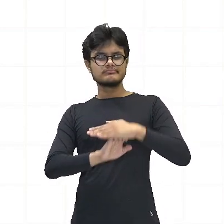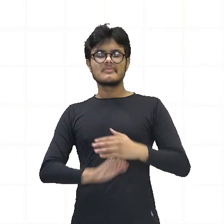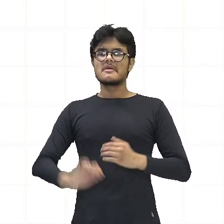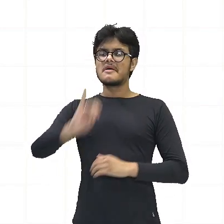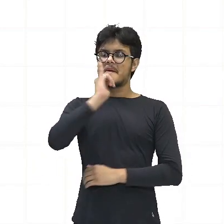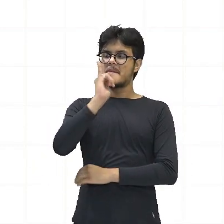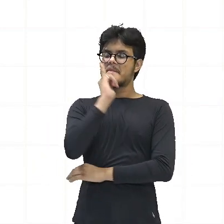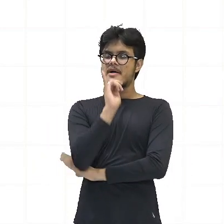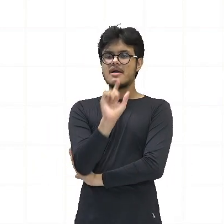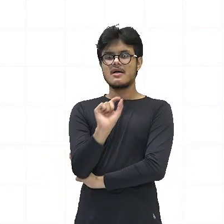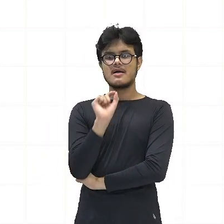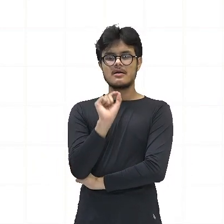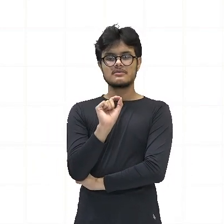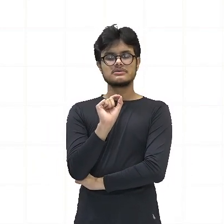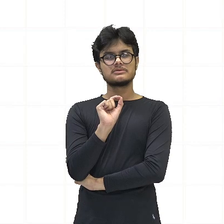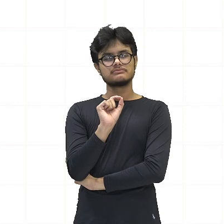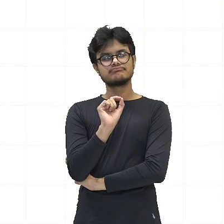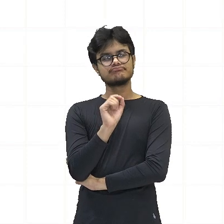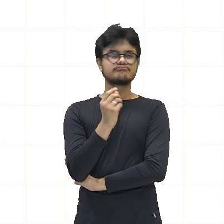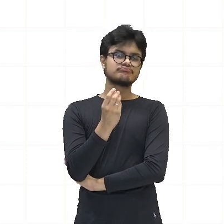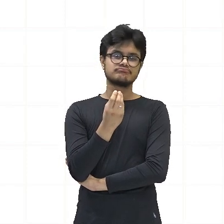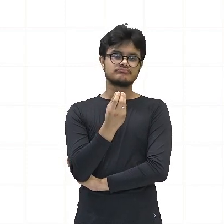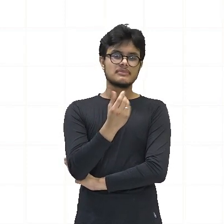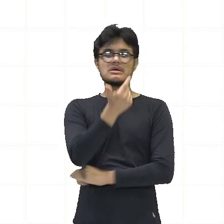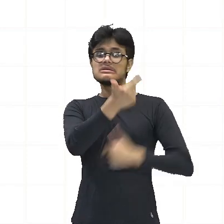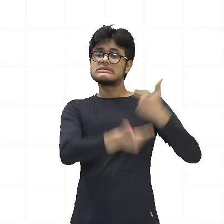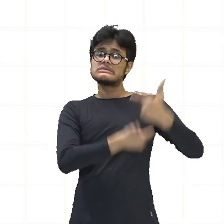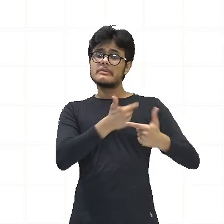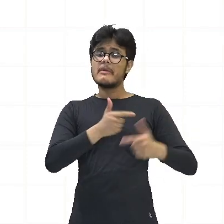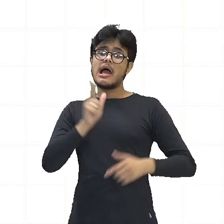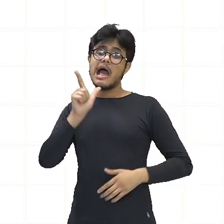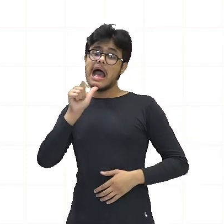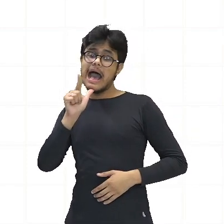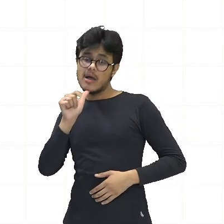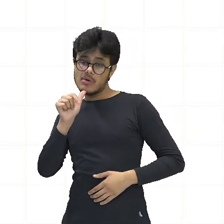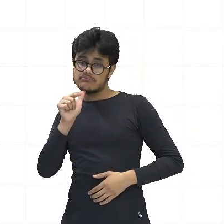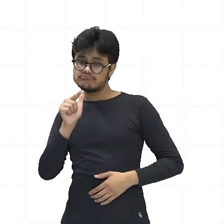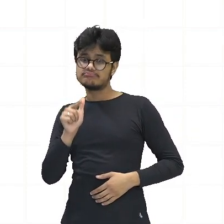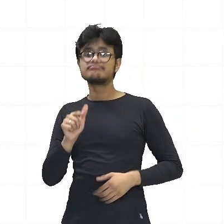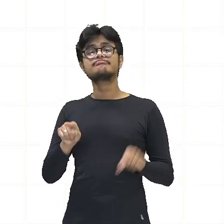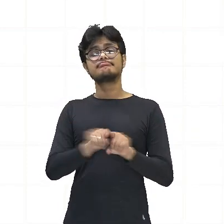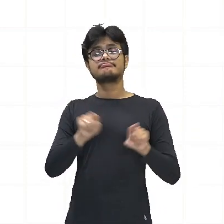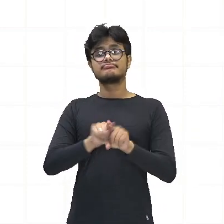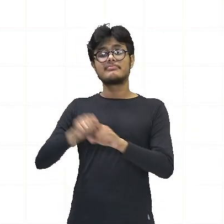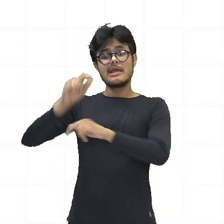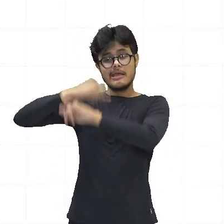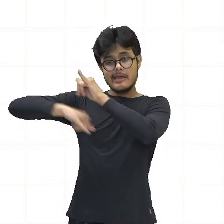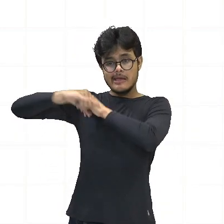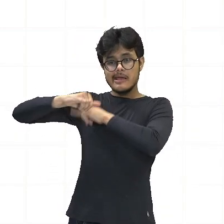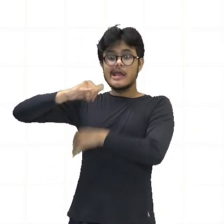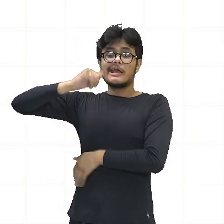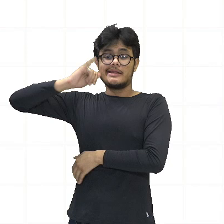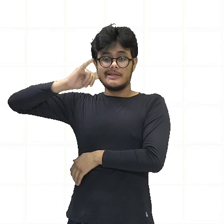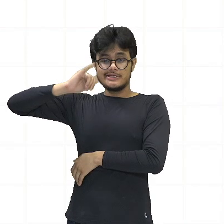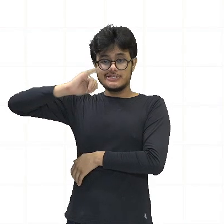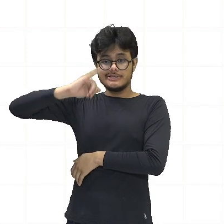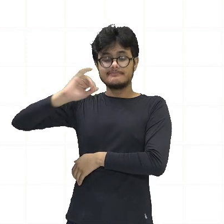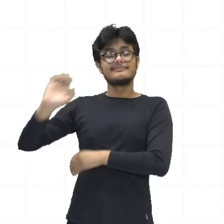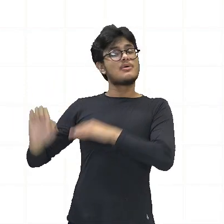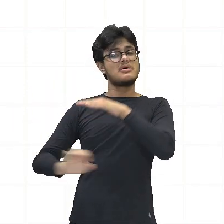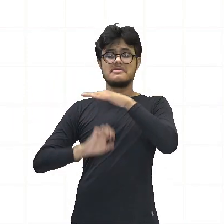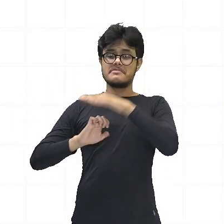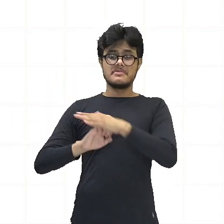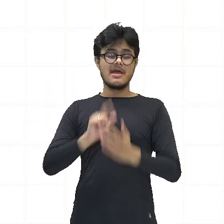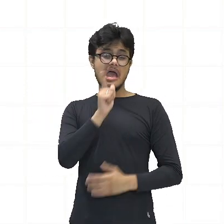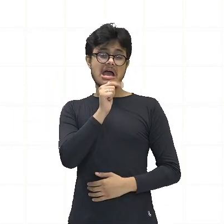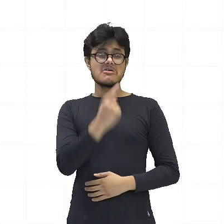aí os serviços de fornecimento de água e energia, tá? Então, as empresas que